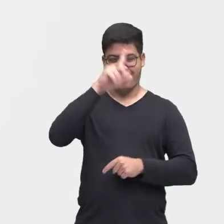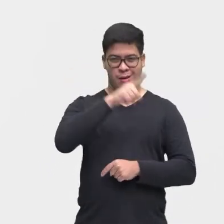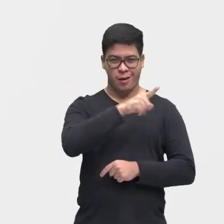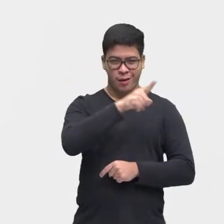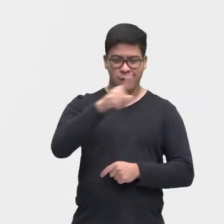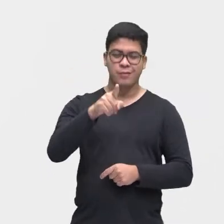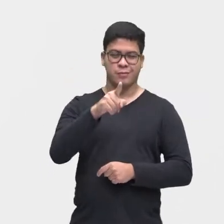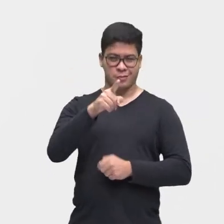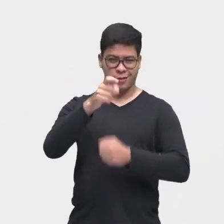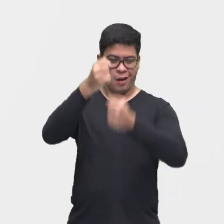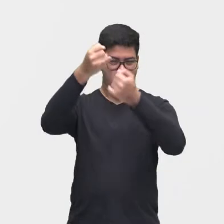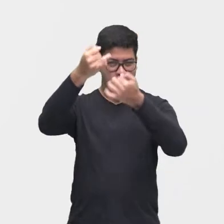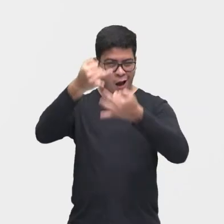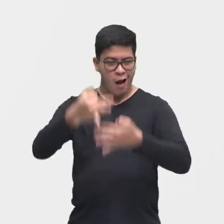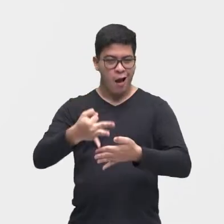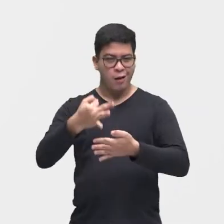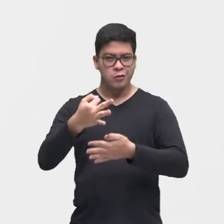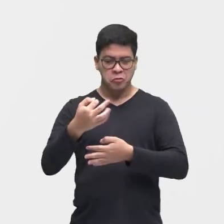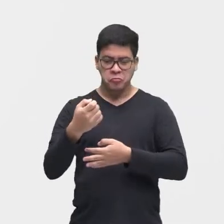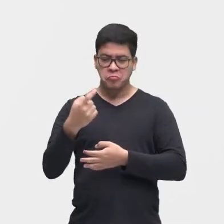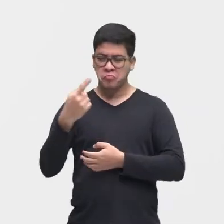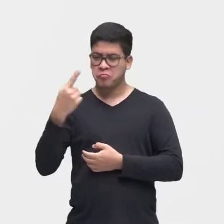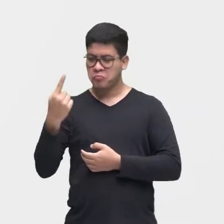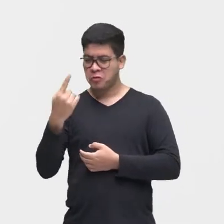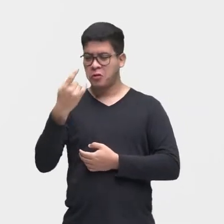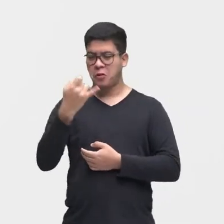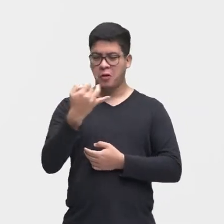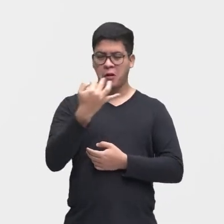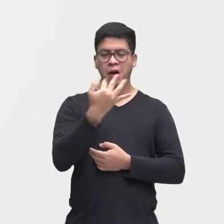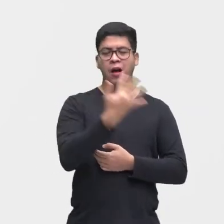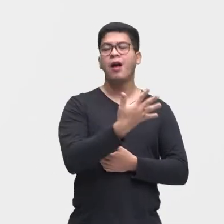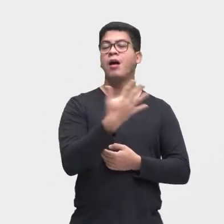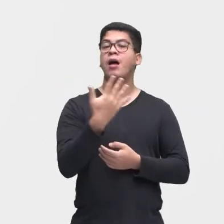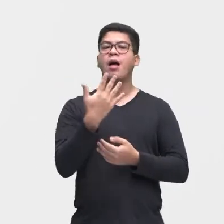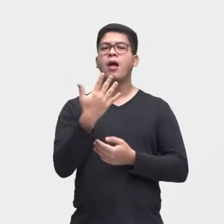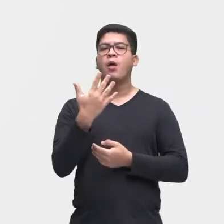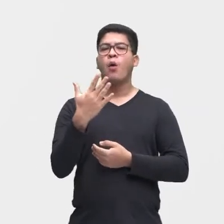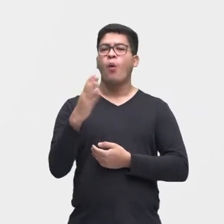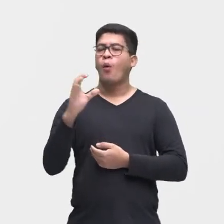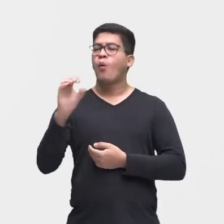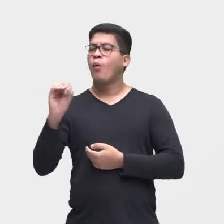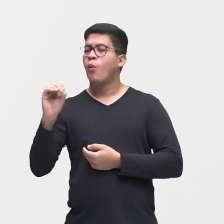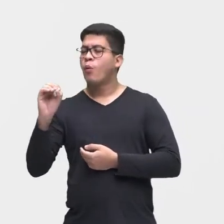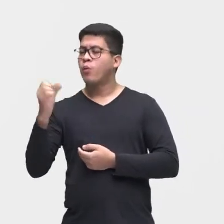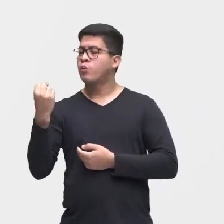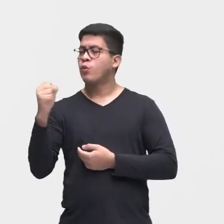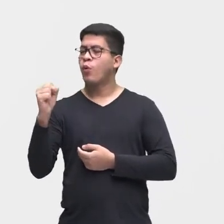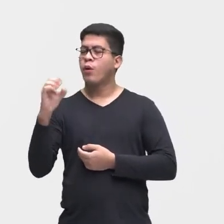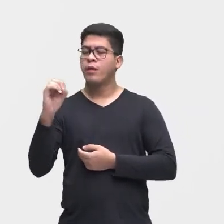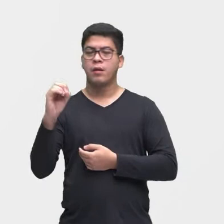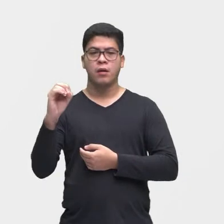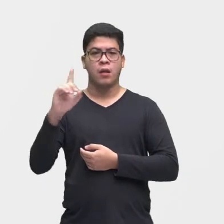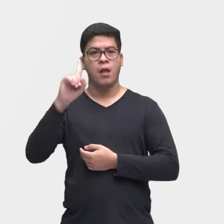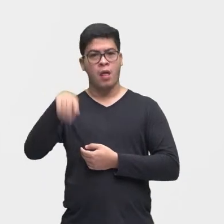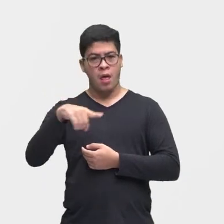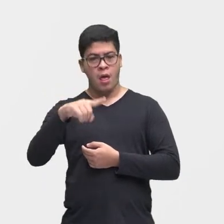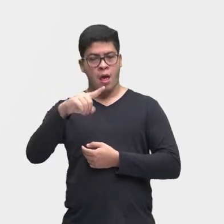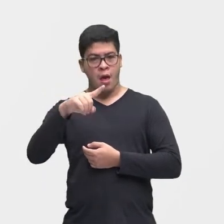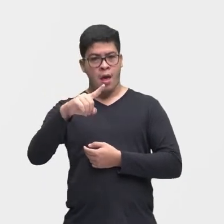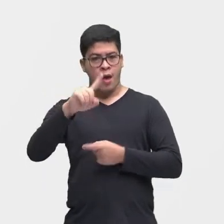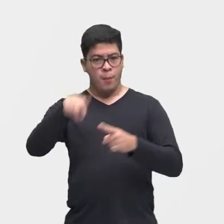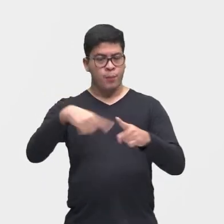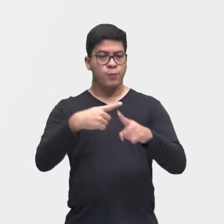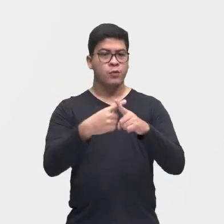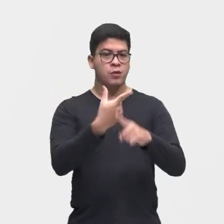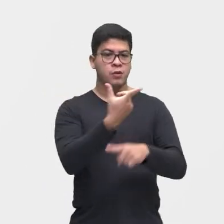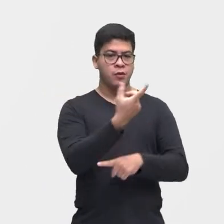né? Começa contando os números. Então, o 80, ele é múltiplo de 20? O 90, ele é múltiplo de